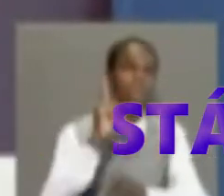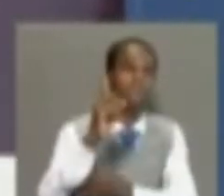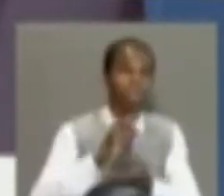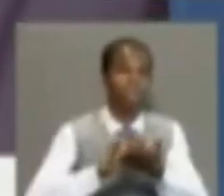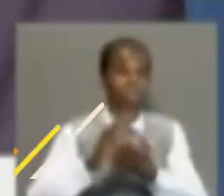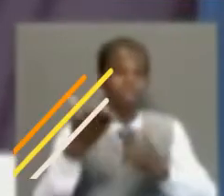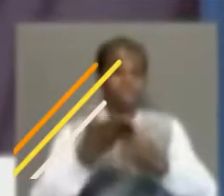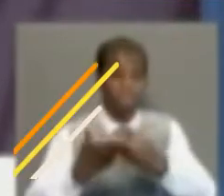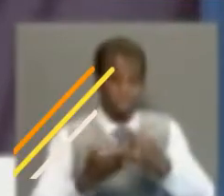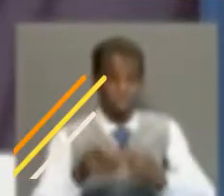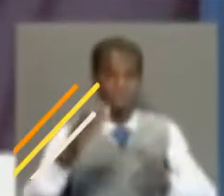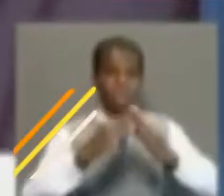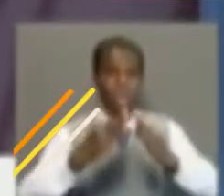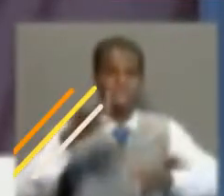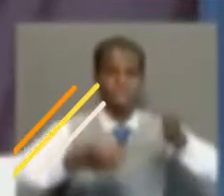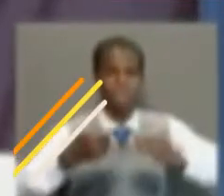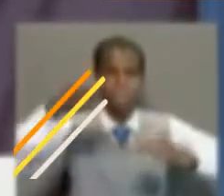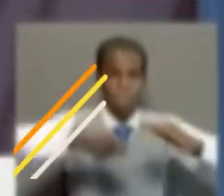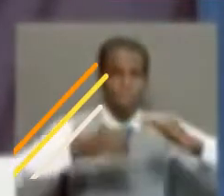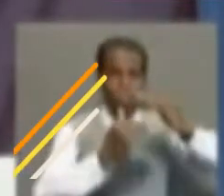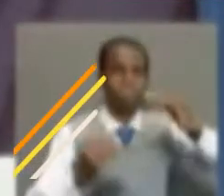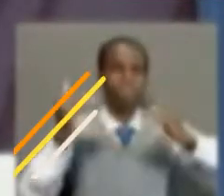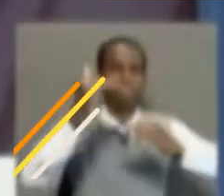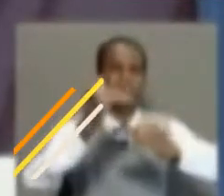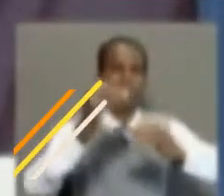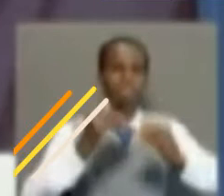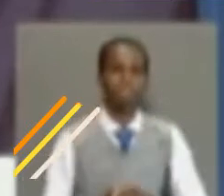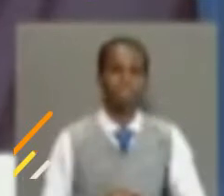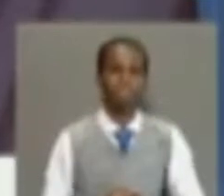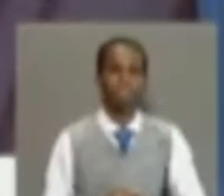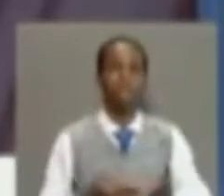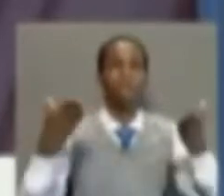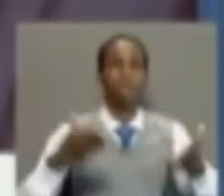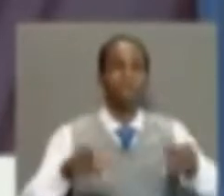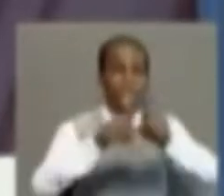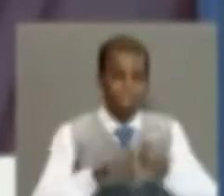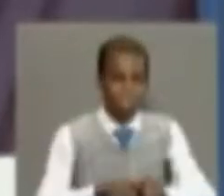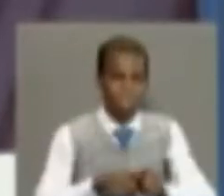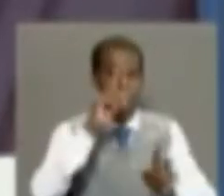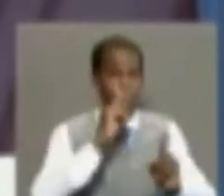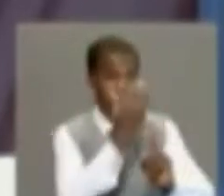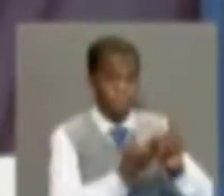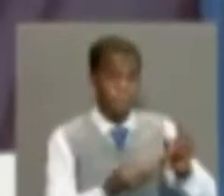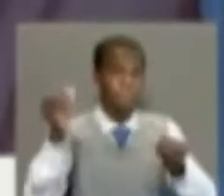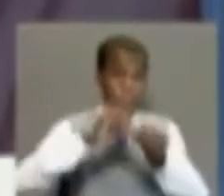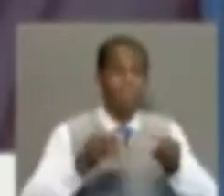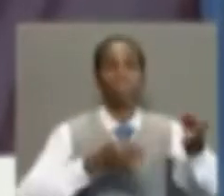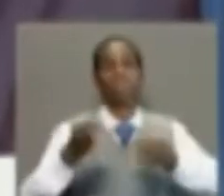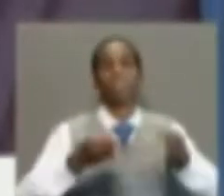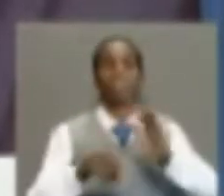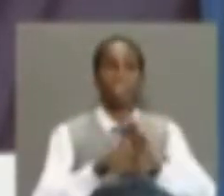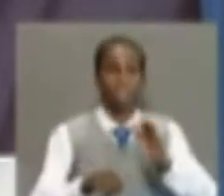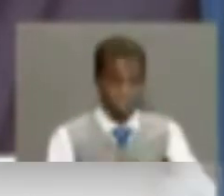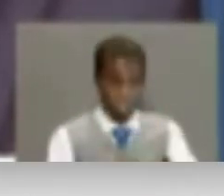tribunal, mas falaria antes, porque tenho pouco tempo, daqui a pouco tiro a minha palavra, falaria antes da questão que tem a ver com o voto